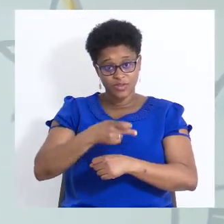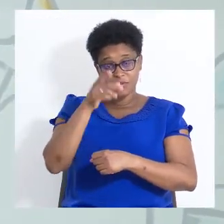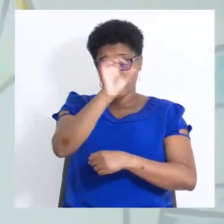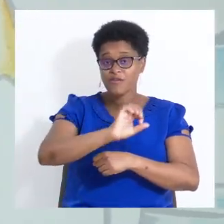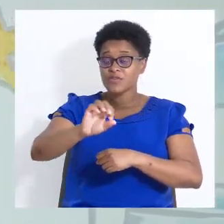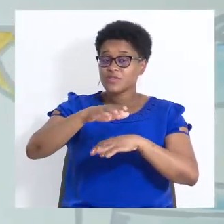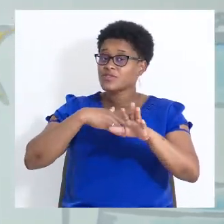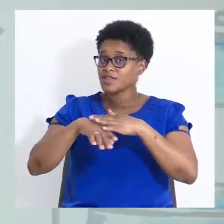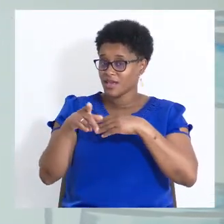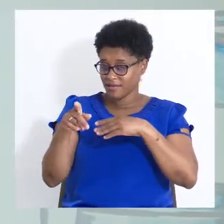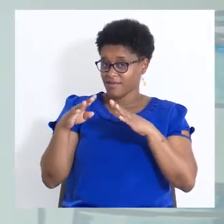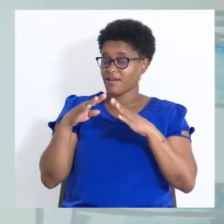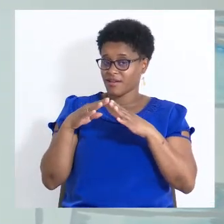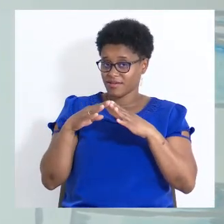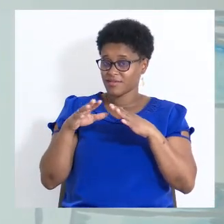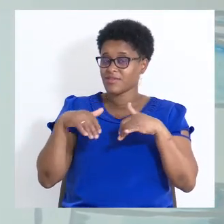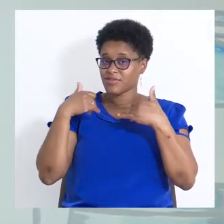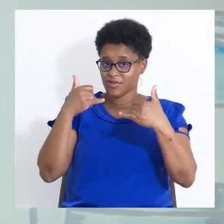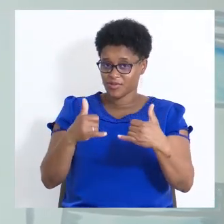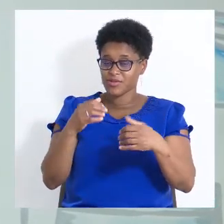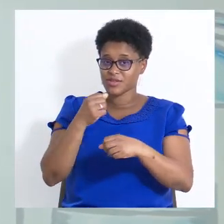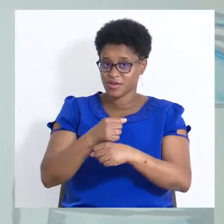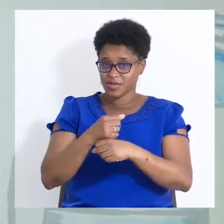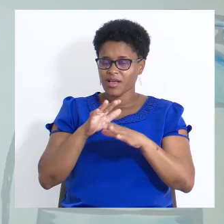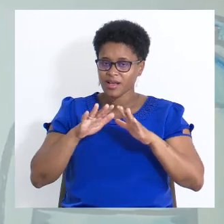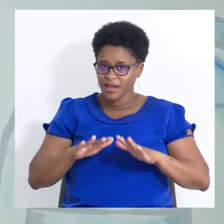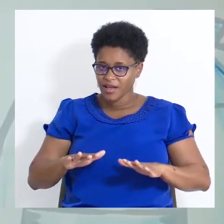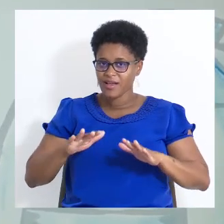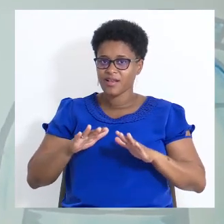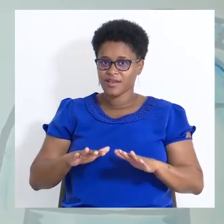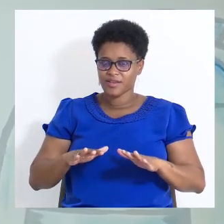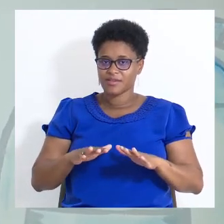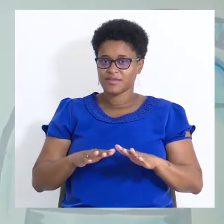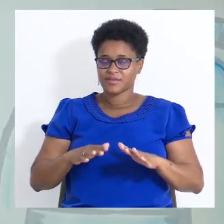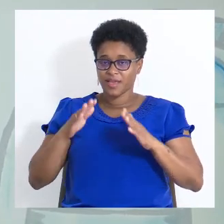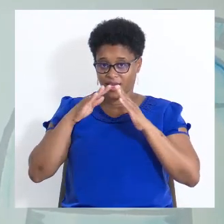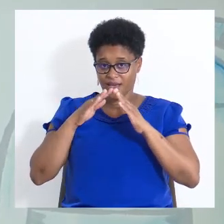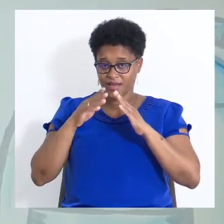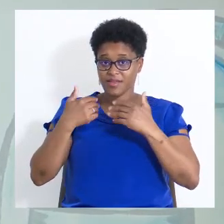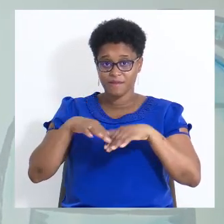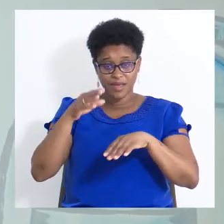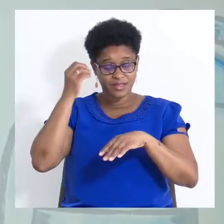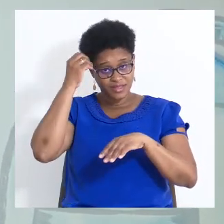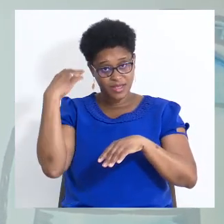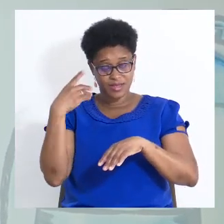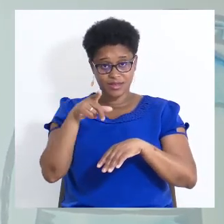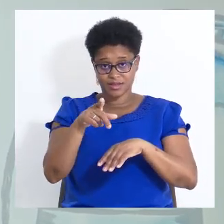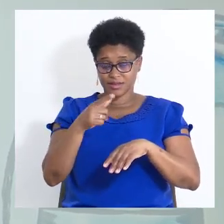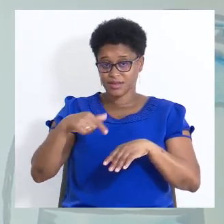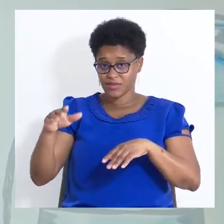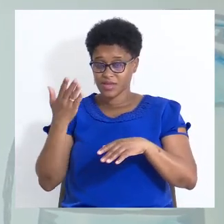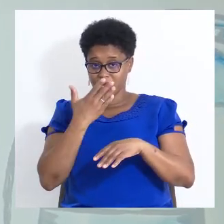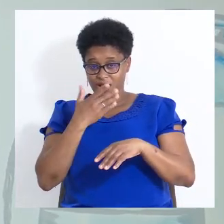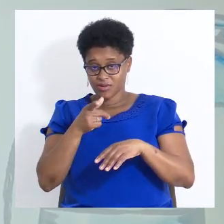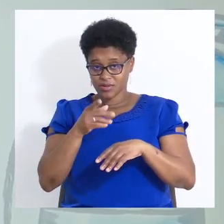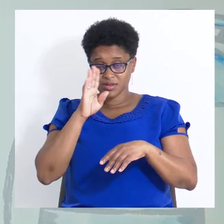que ficaram para fazer, tu podes trabalhar tranquilamente em casa, mas não te esqueças de levar isto